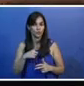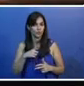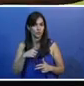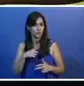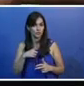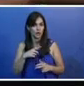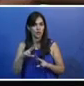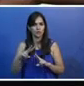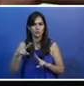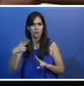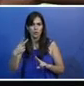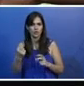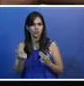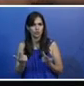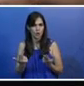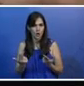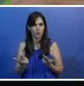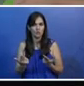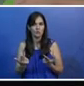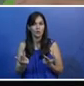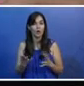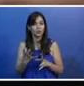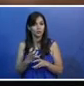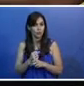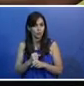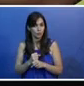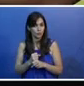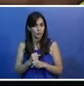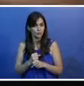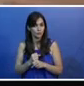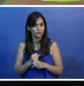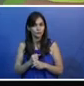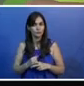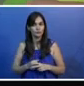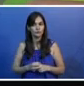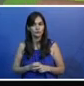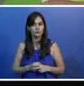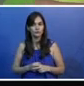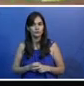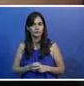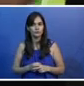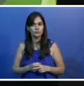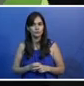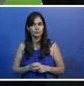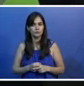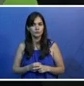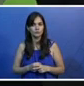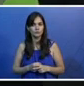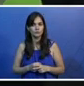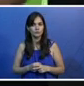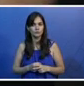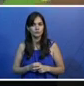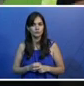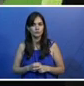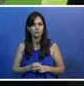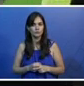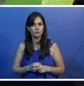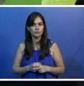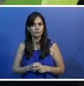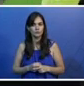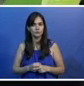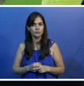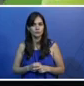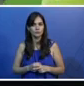mesmo expoente, 5x, 7x e x, 2x². Aqui